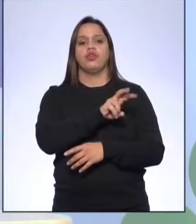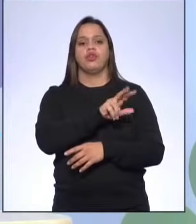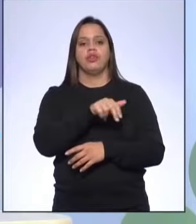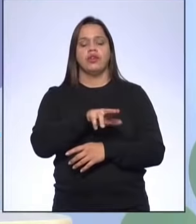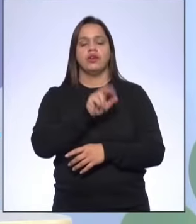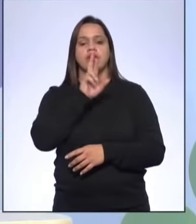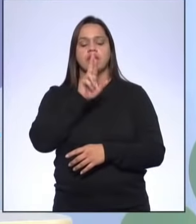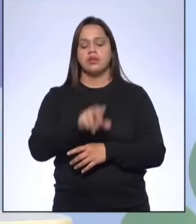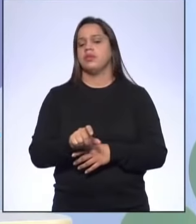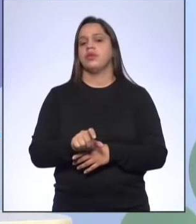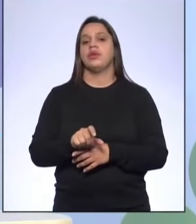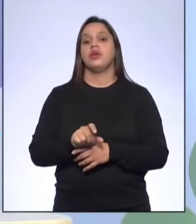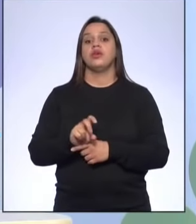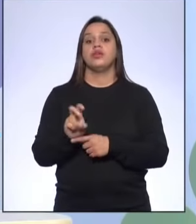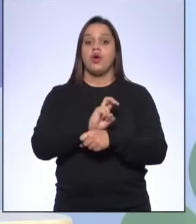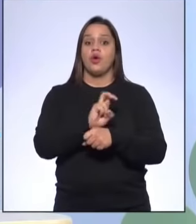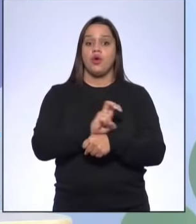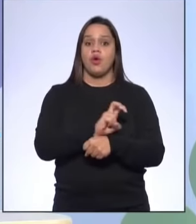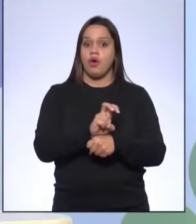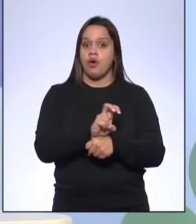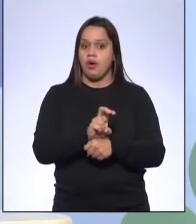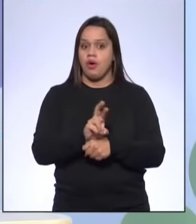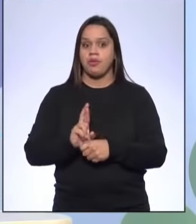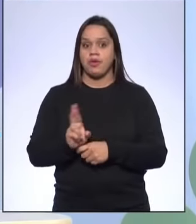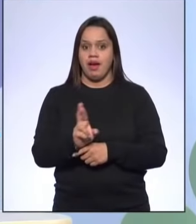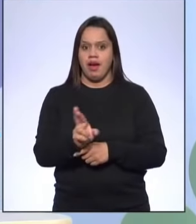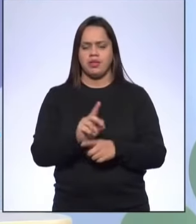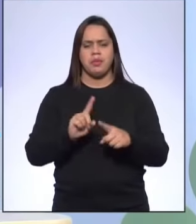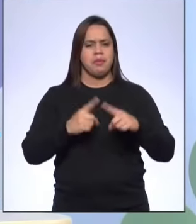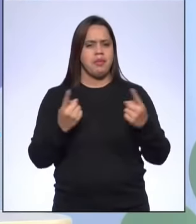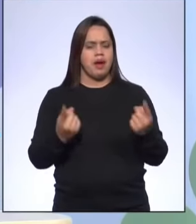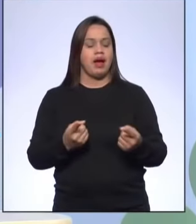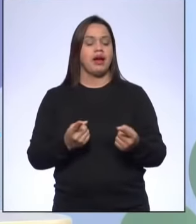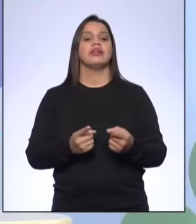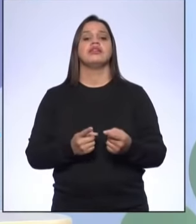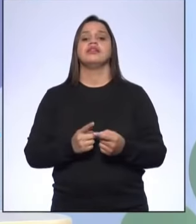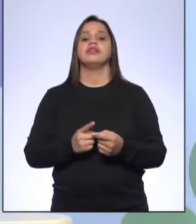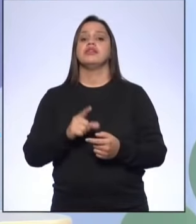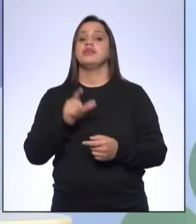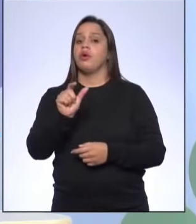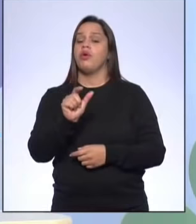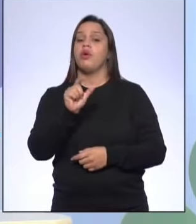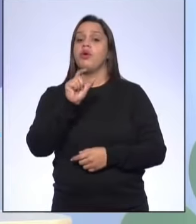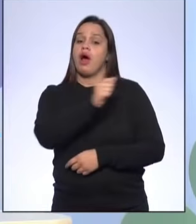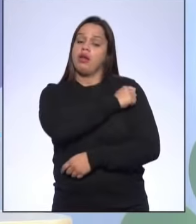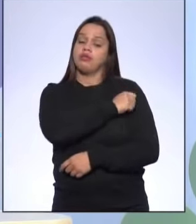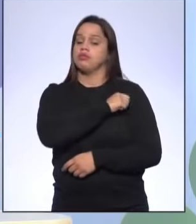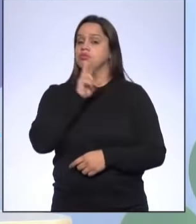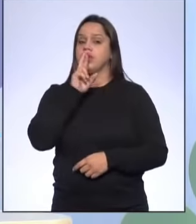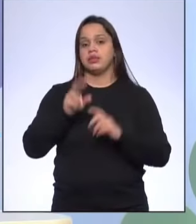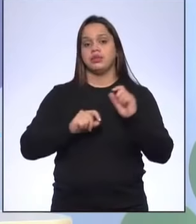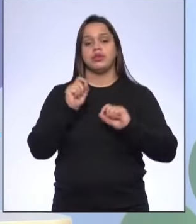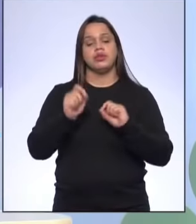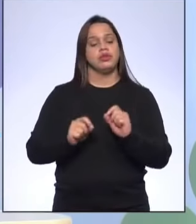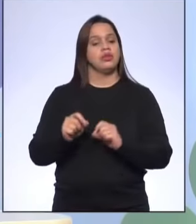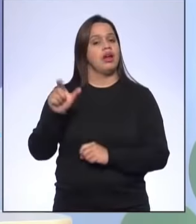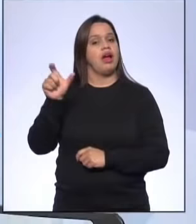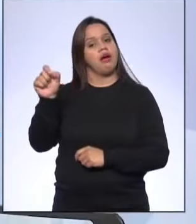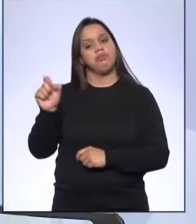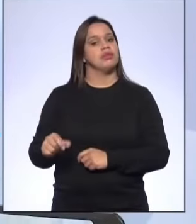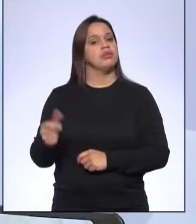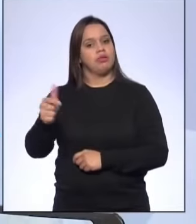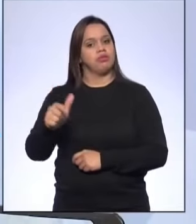vendo que eles tão pouca gente tá colocando os invertebrados né então ontem que também tem que lembrar e dos invertebrados